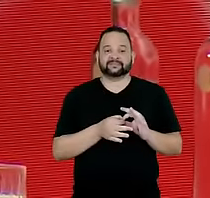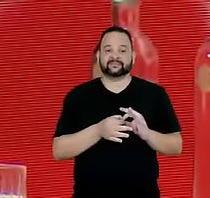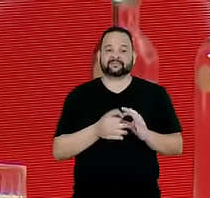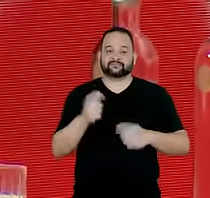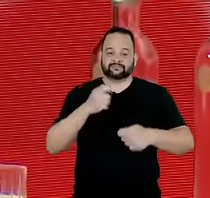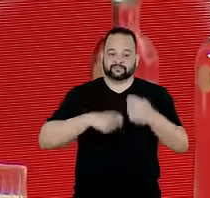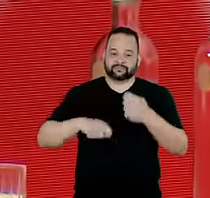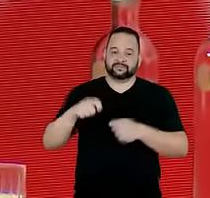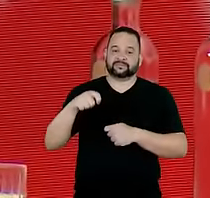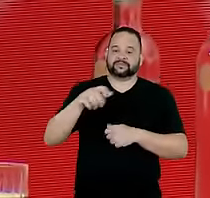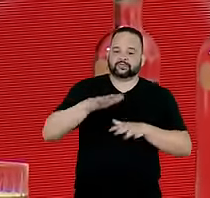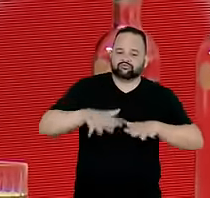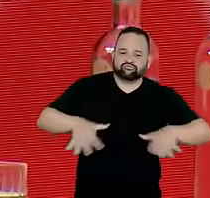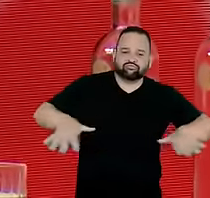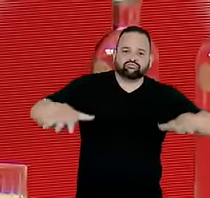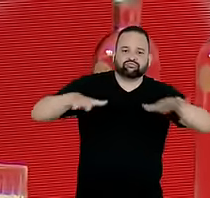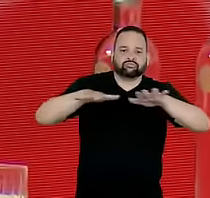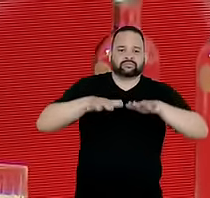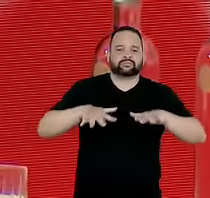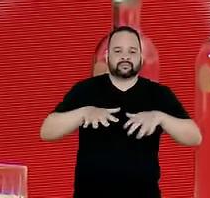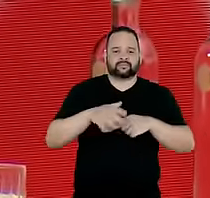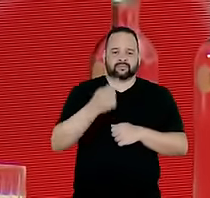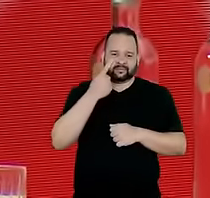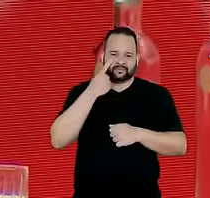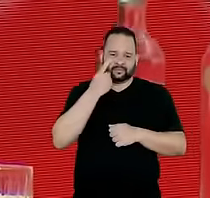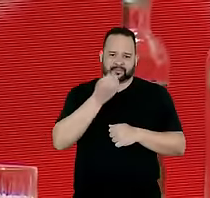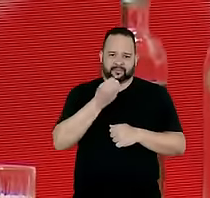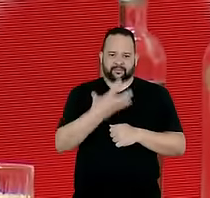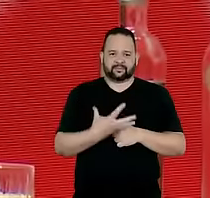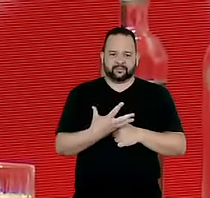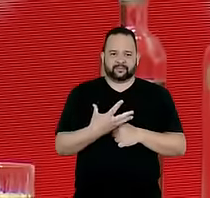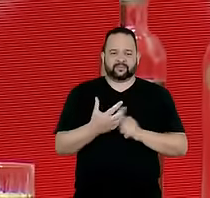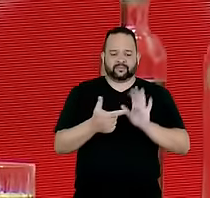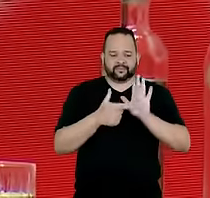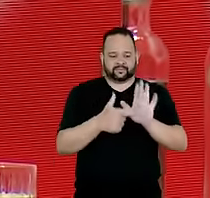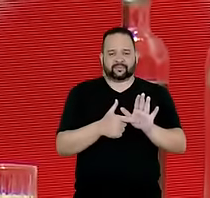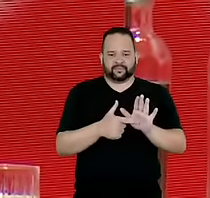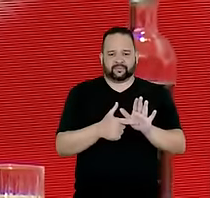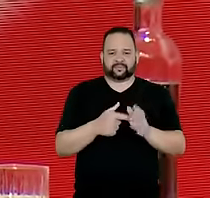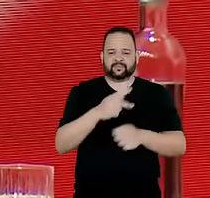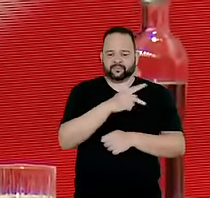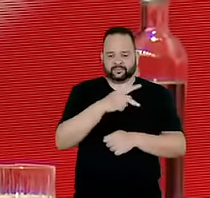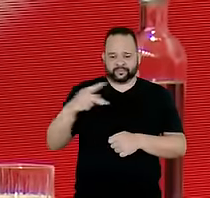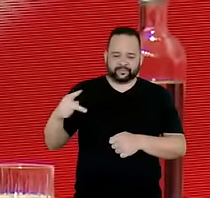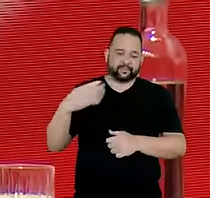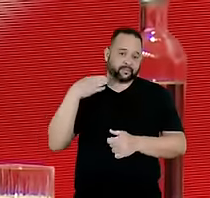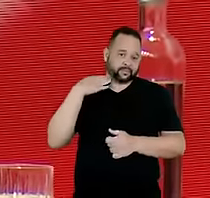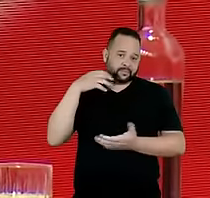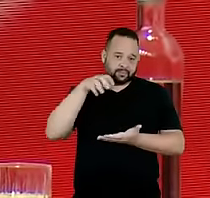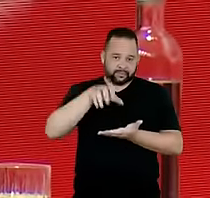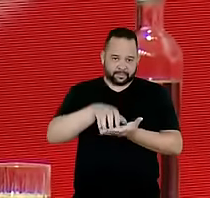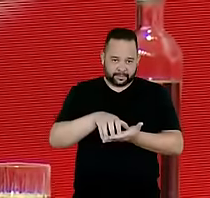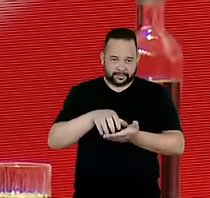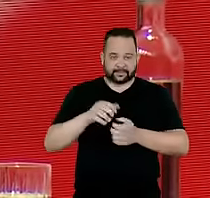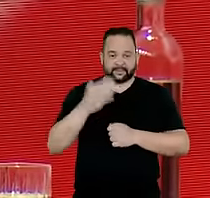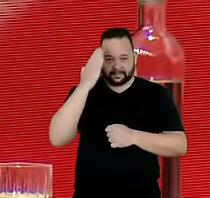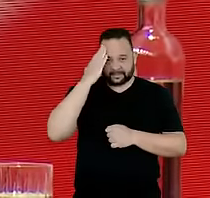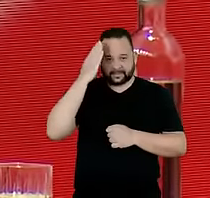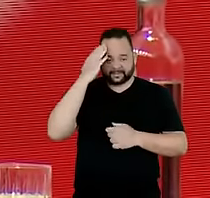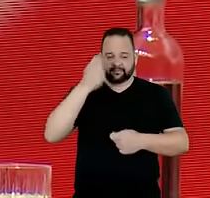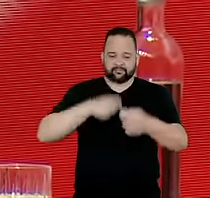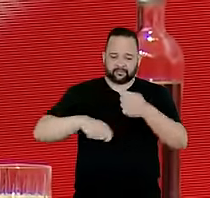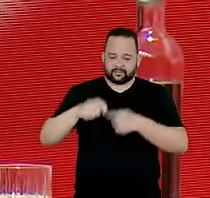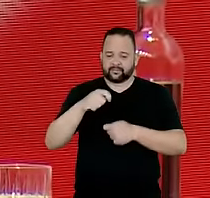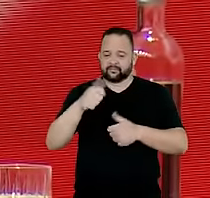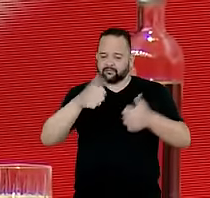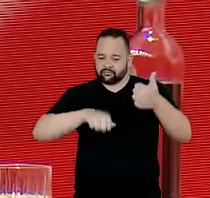boa apresentação do do Roberto Campos e a gente sabe que o macro é fundamental para direcionar